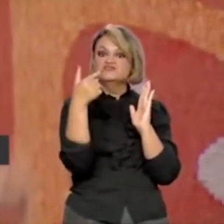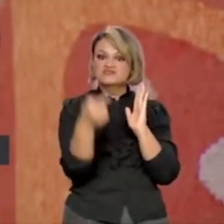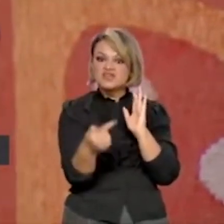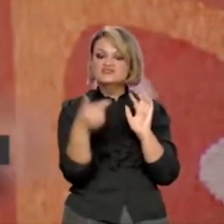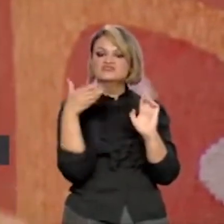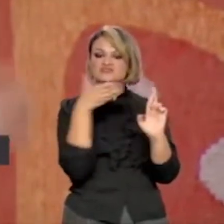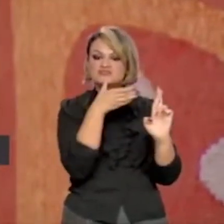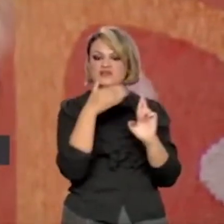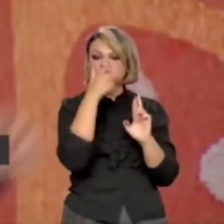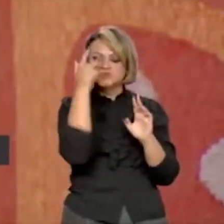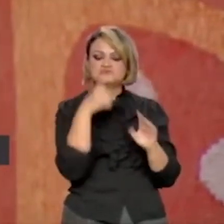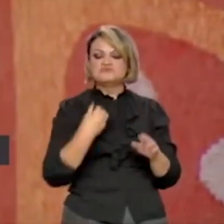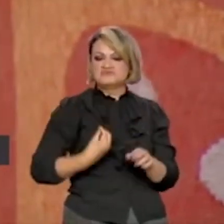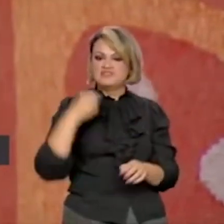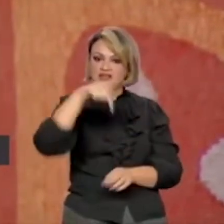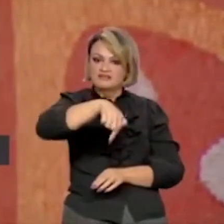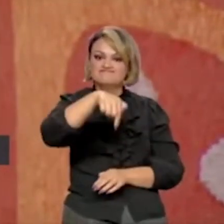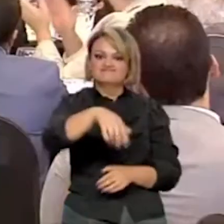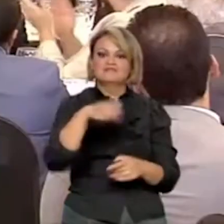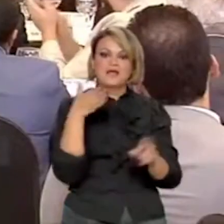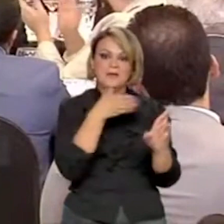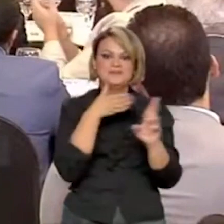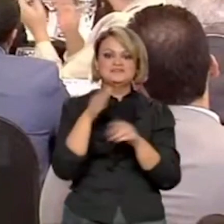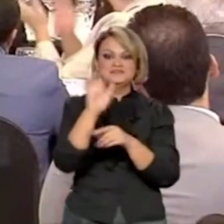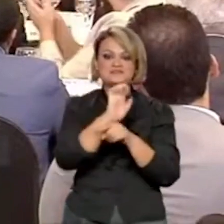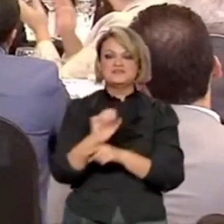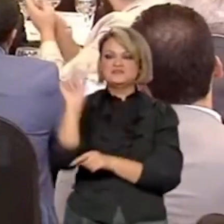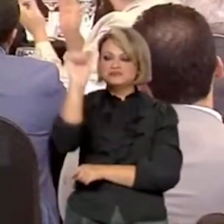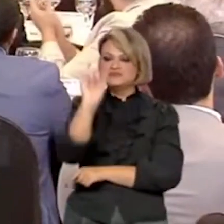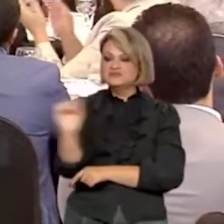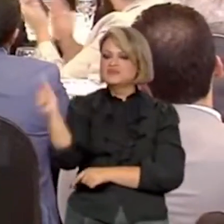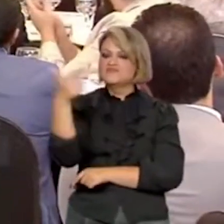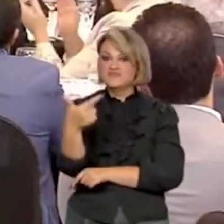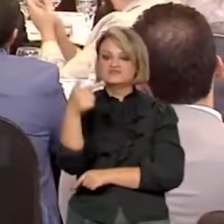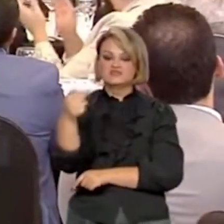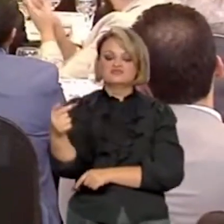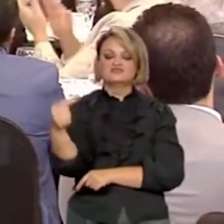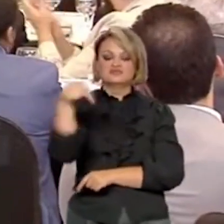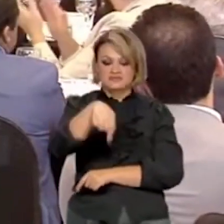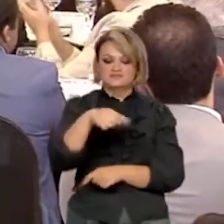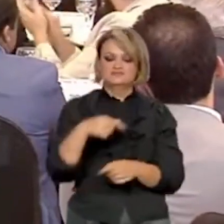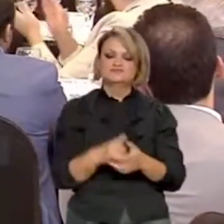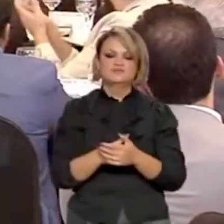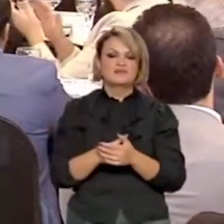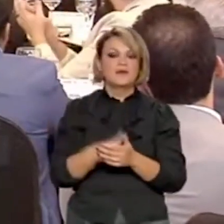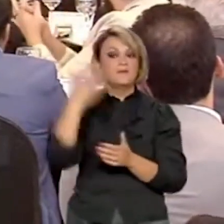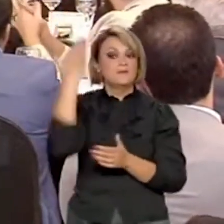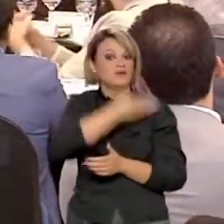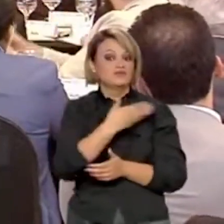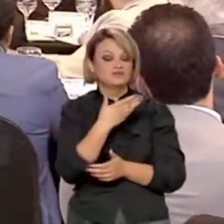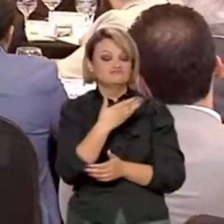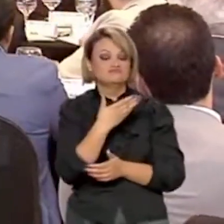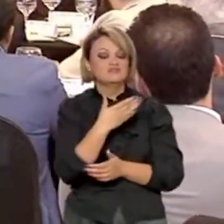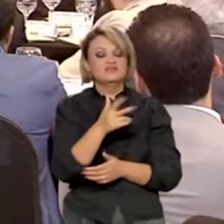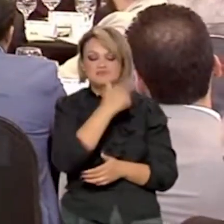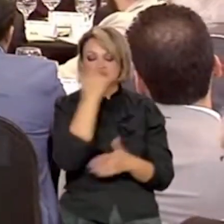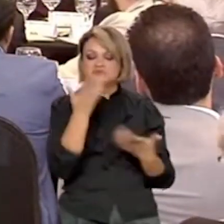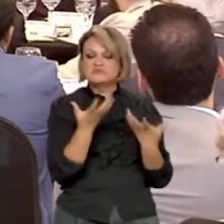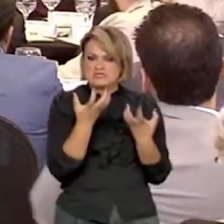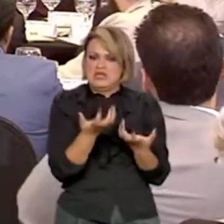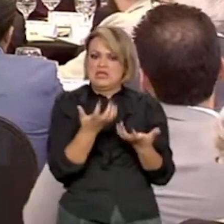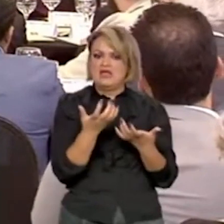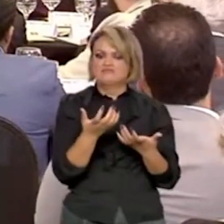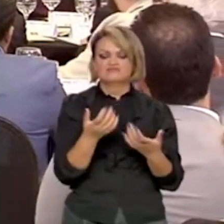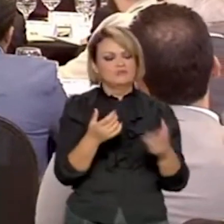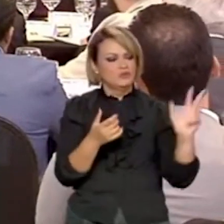estados do país estão aqui no Conselheiro mostrando de um lado à disposição e